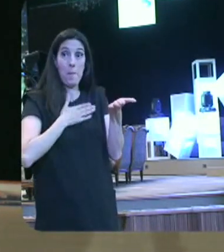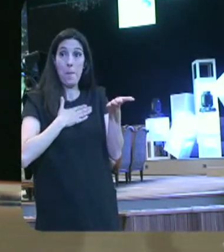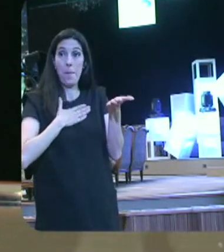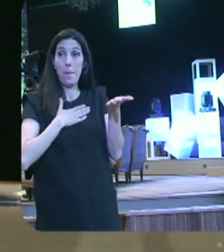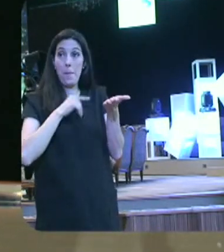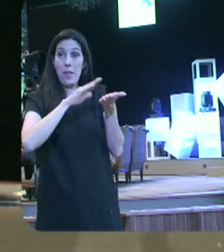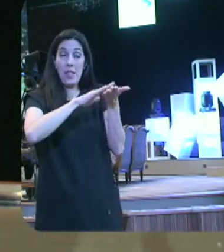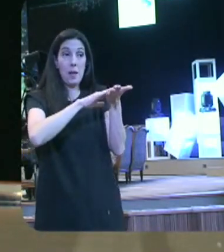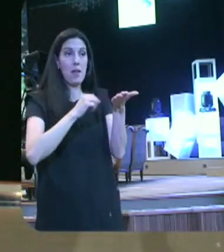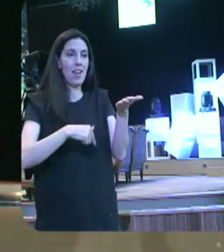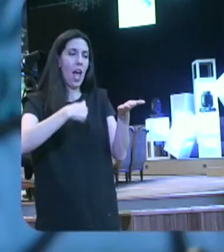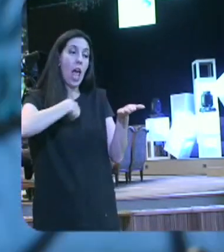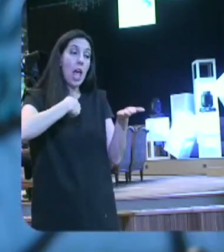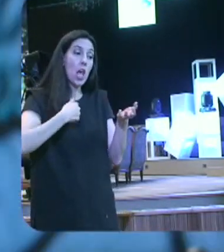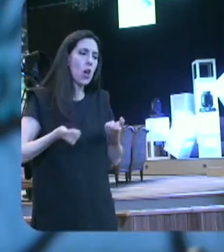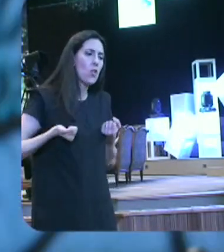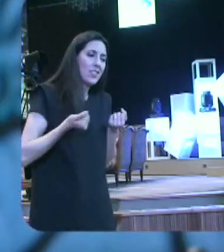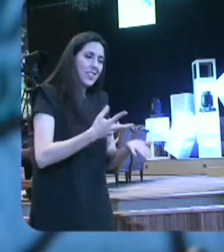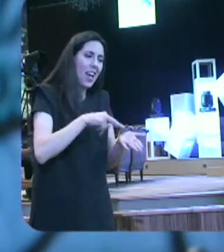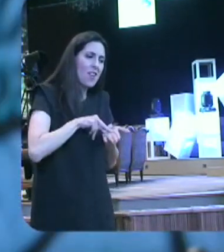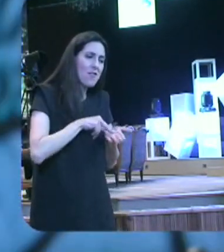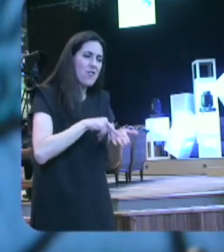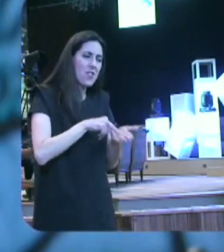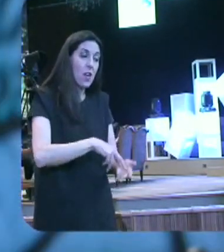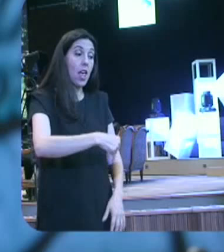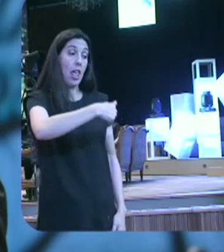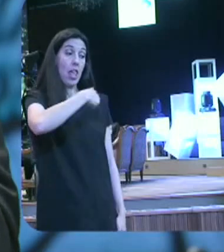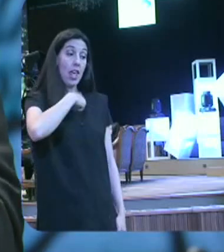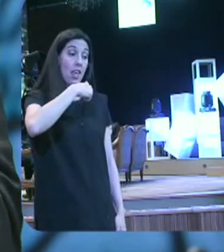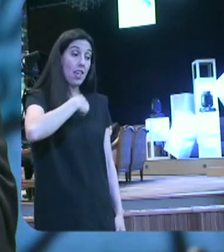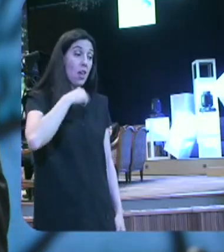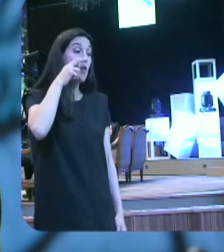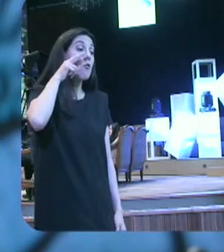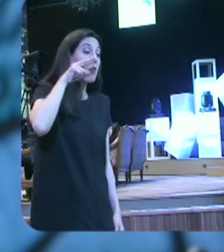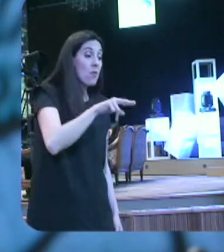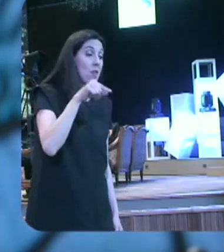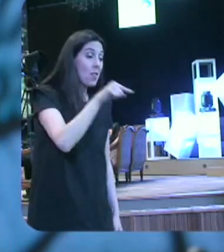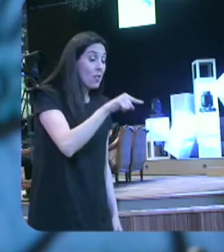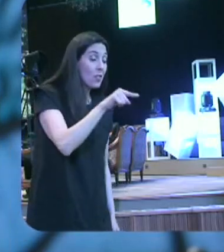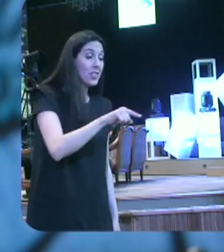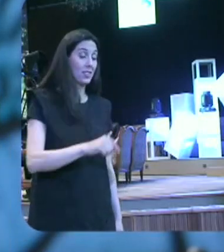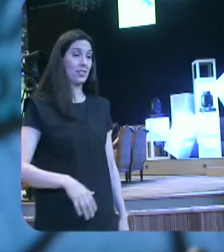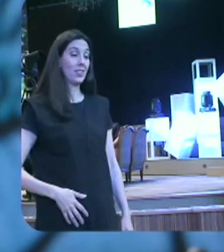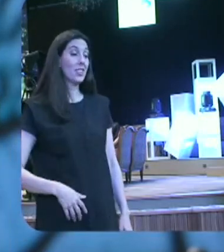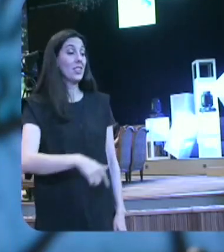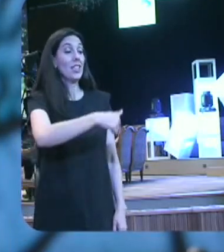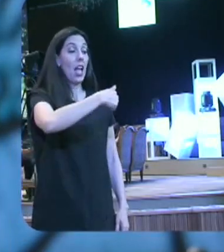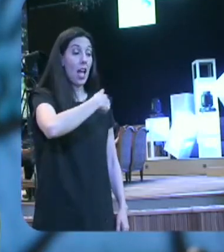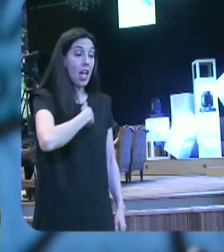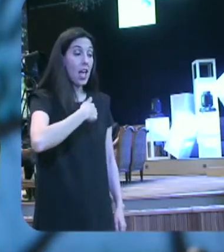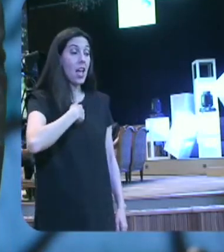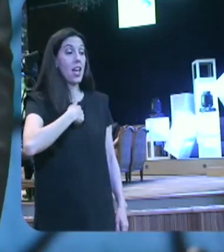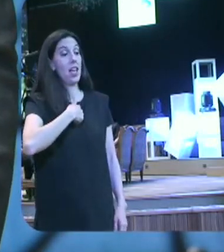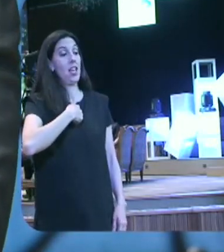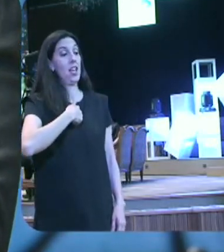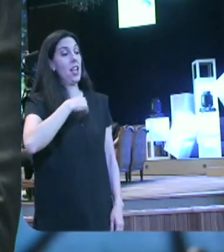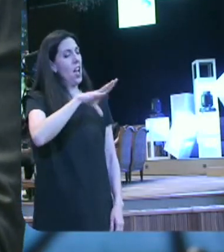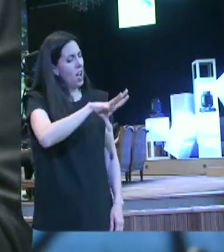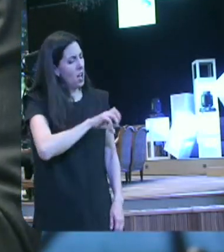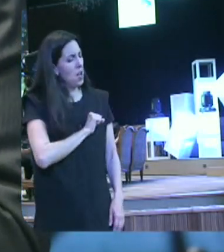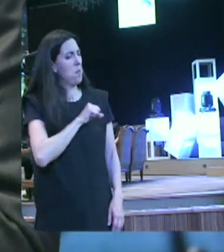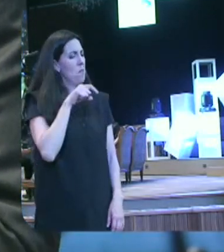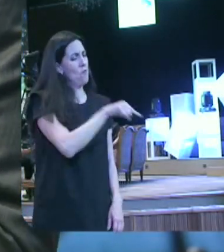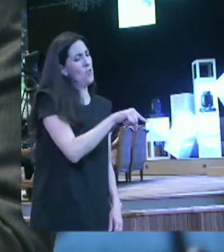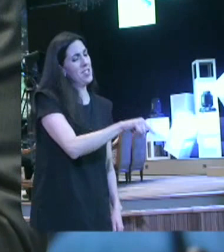o sustenta. Sou eu que o vejo. Sou eu quem o